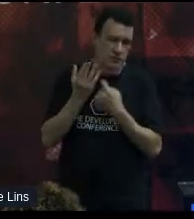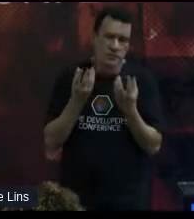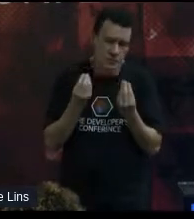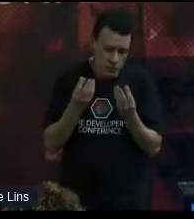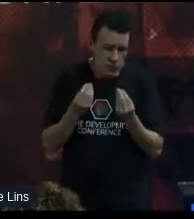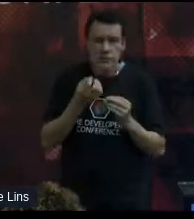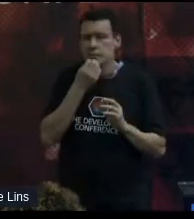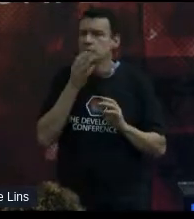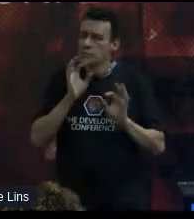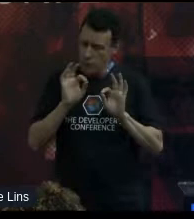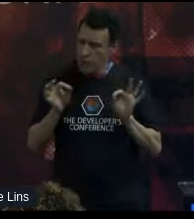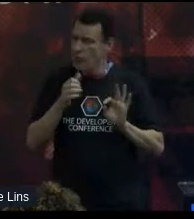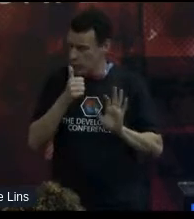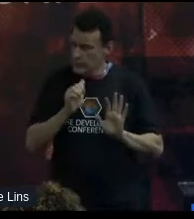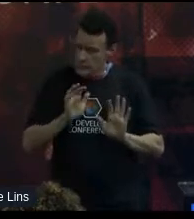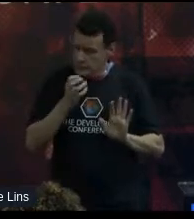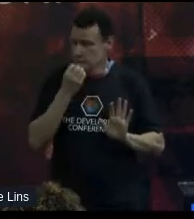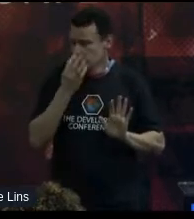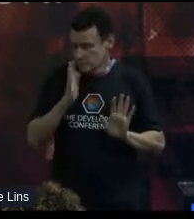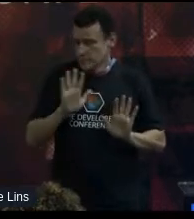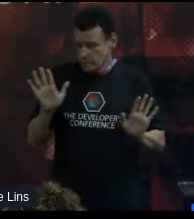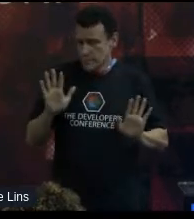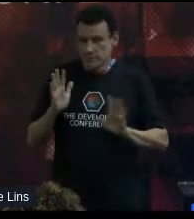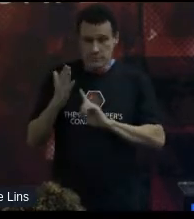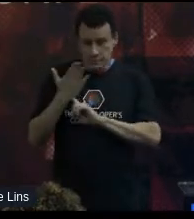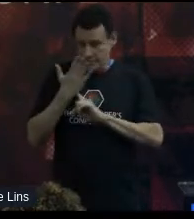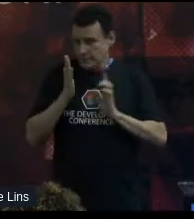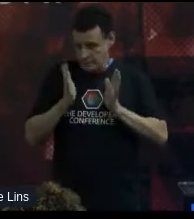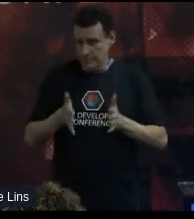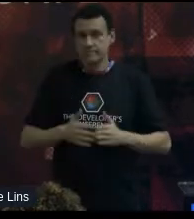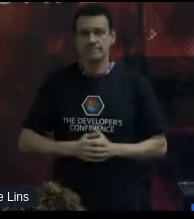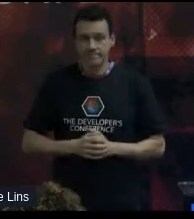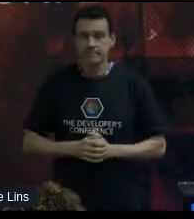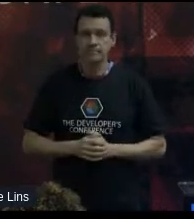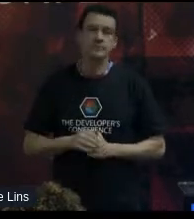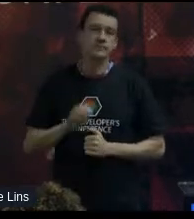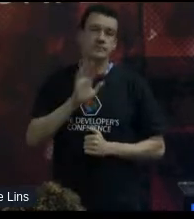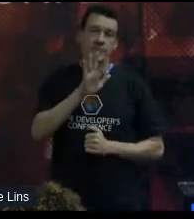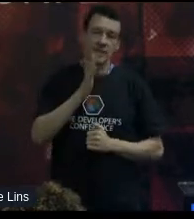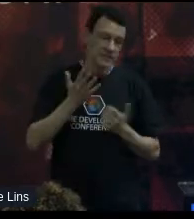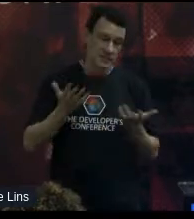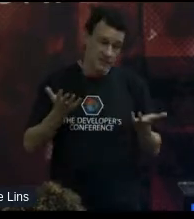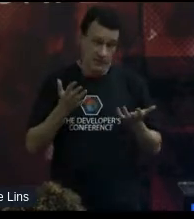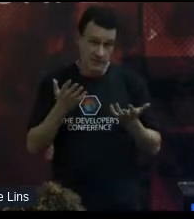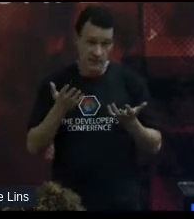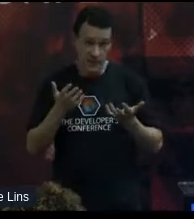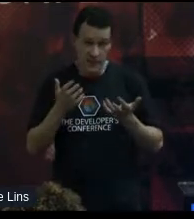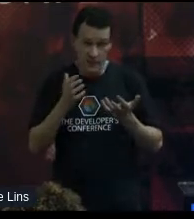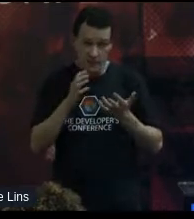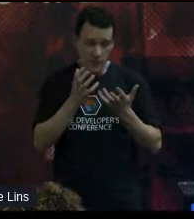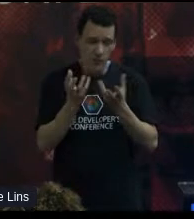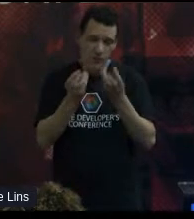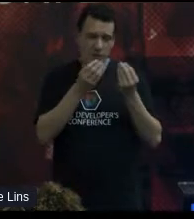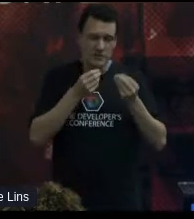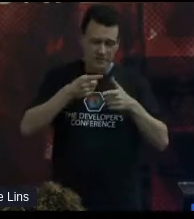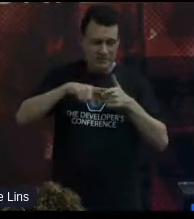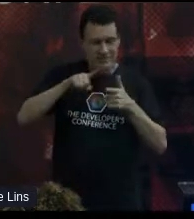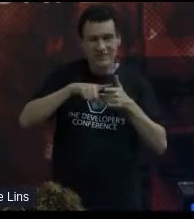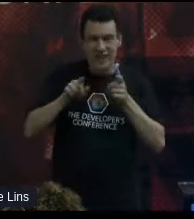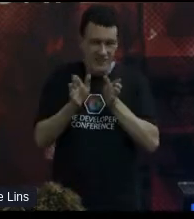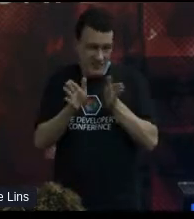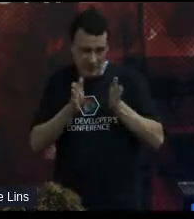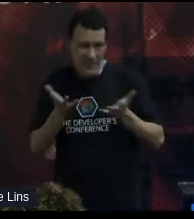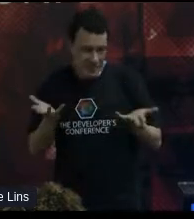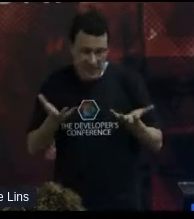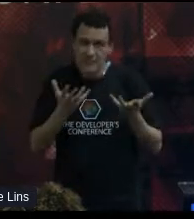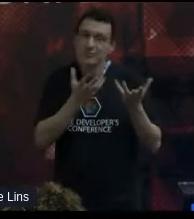ferramentas. A gente ainda tem uma parcela muito significativa dos nossos problemas de acessibilidade que só o usuário em si,